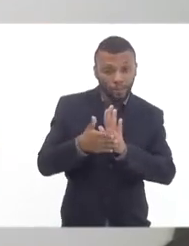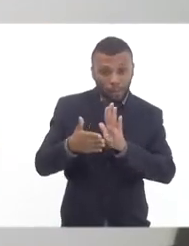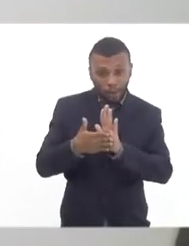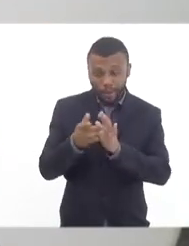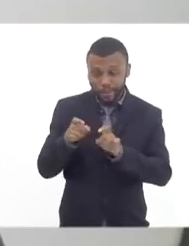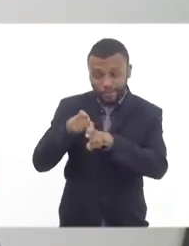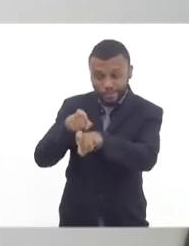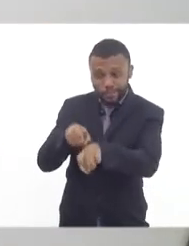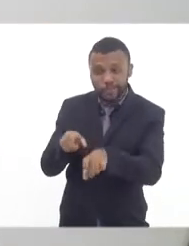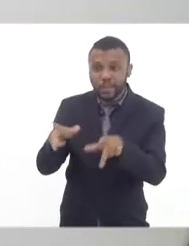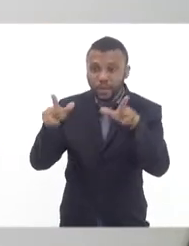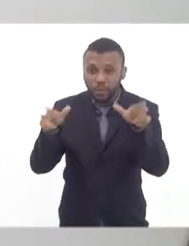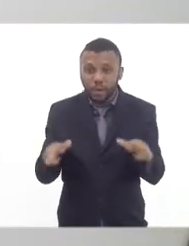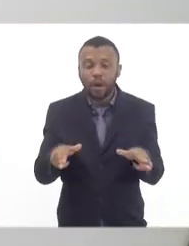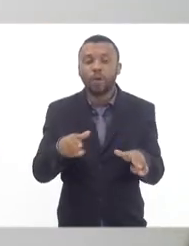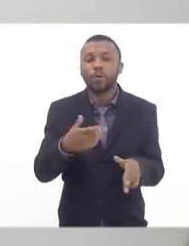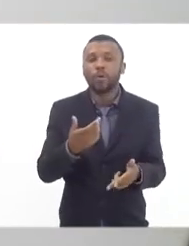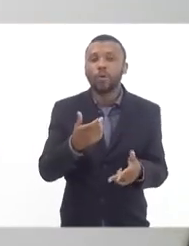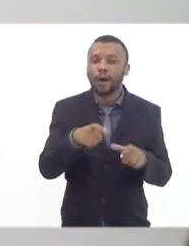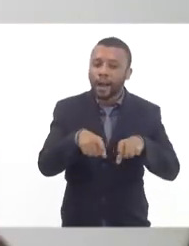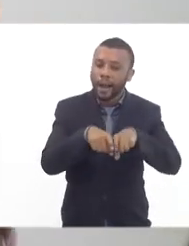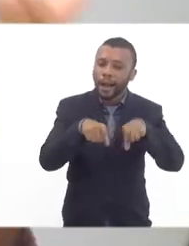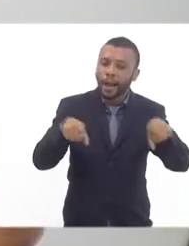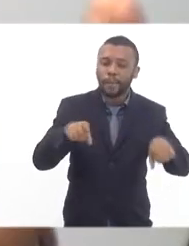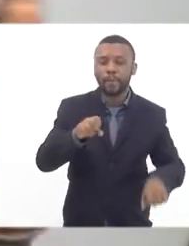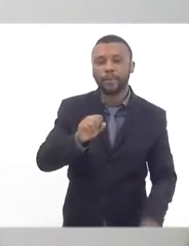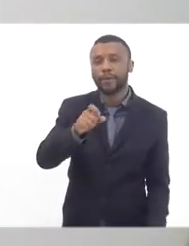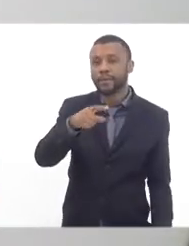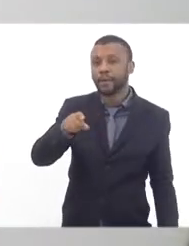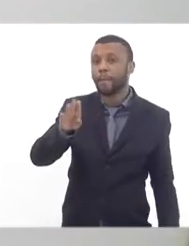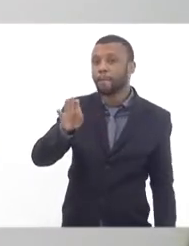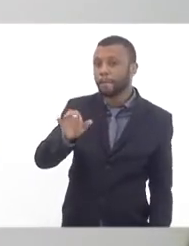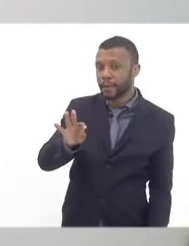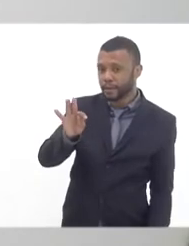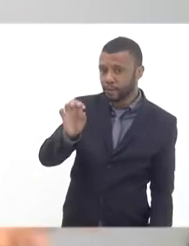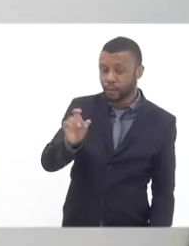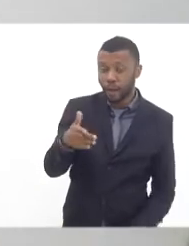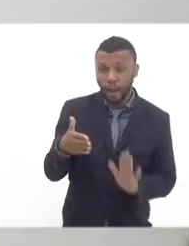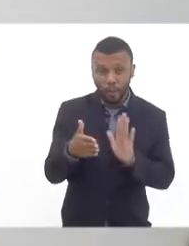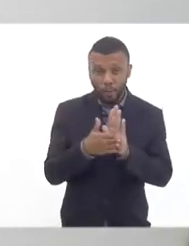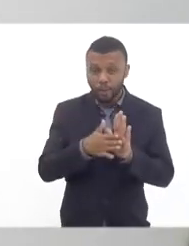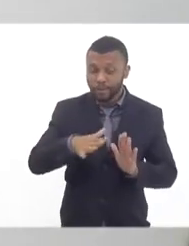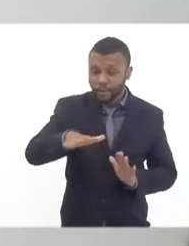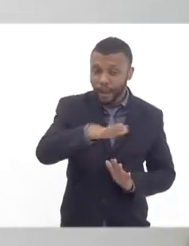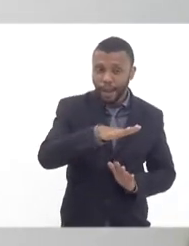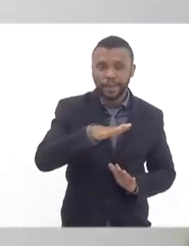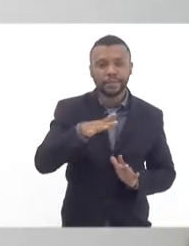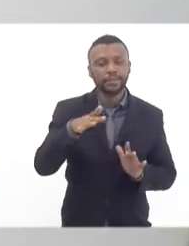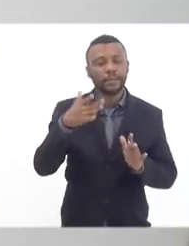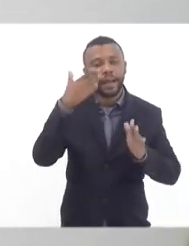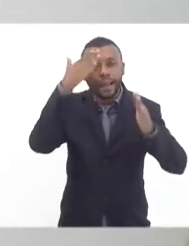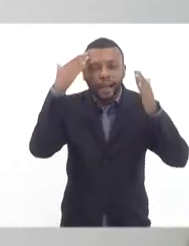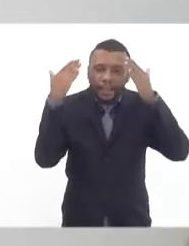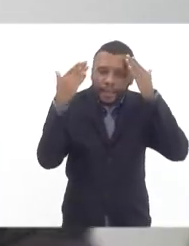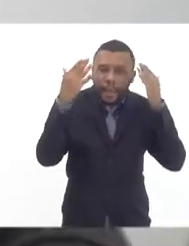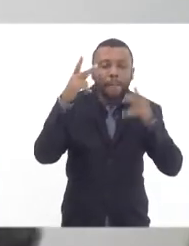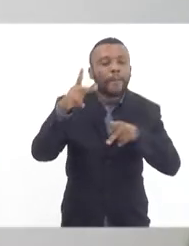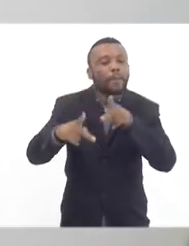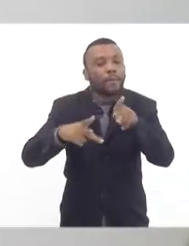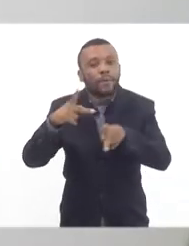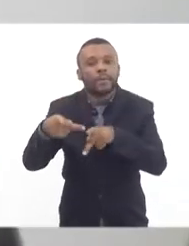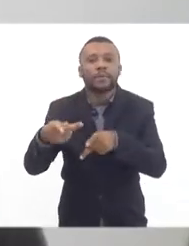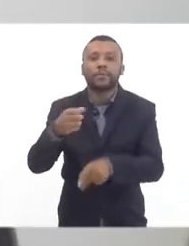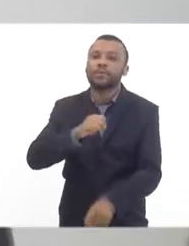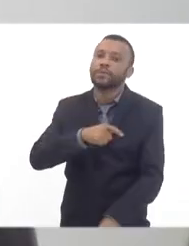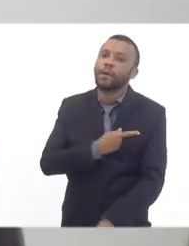de São Bento, como é em Niterói, né? A nossa proposta para que aquilo seja uma área de lazer da população de São Gonçalo, para que ninguém